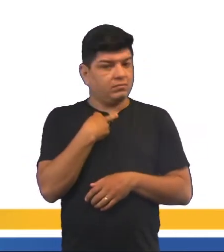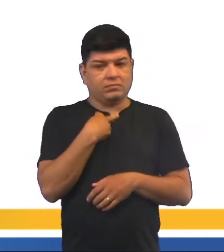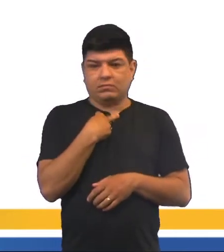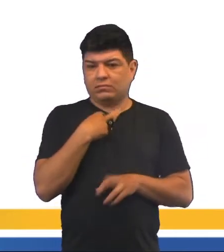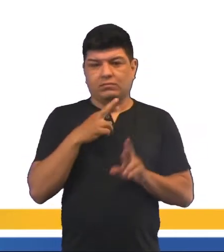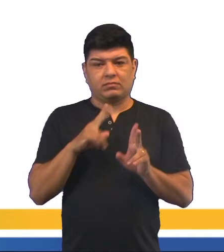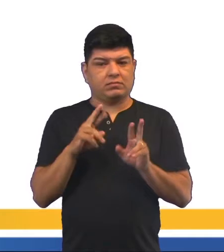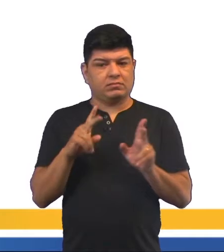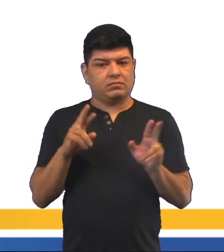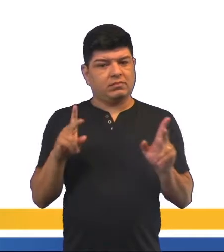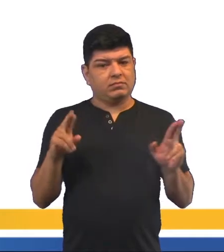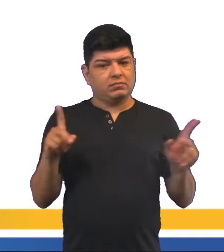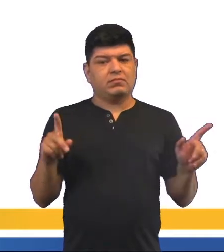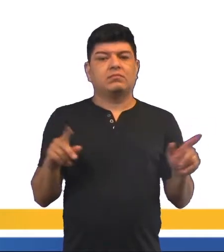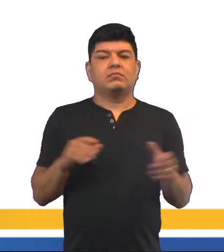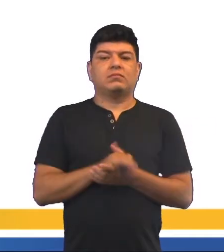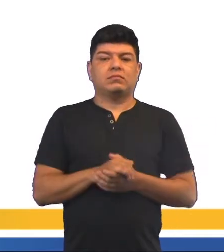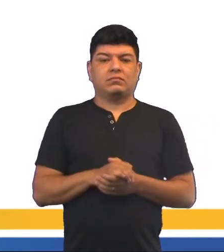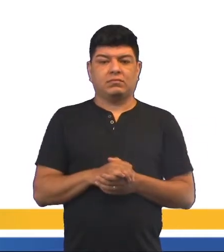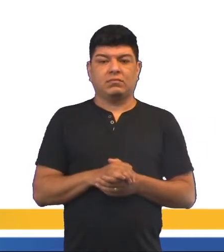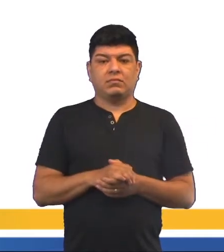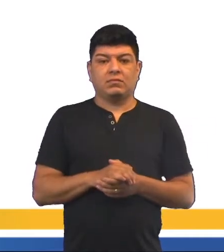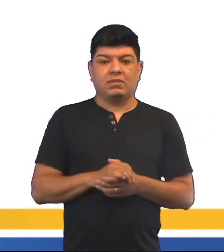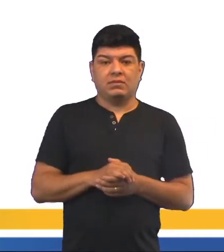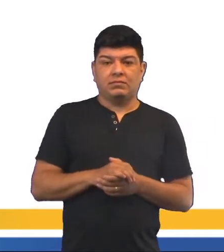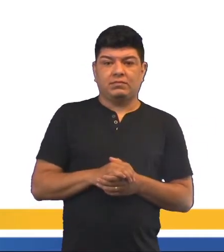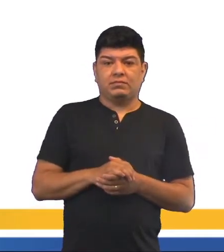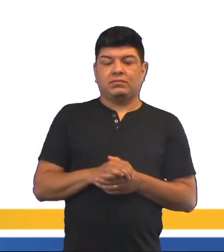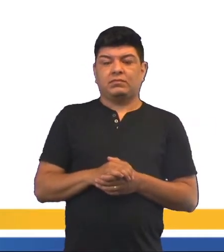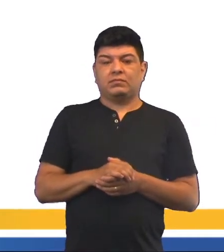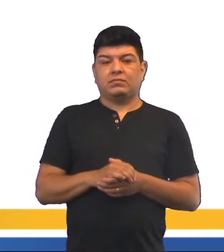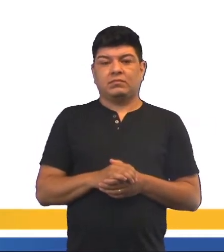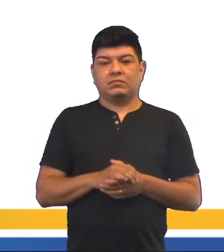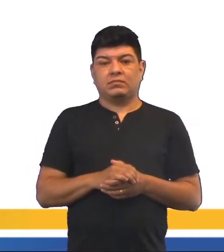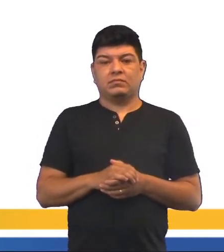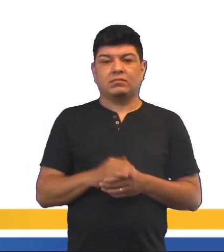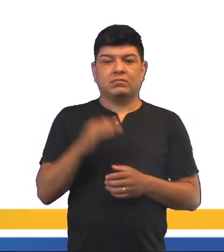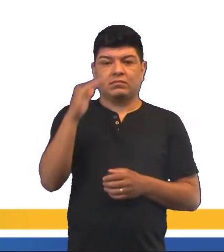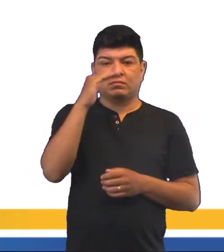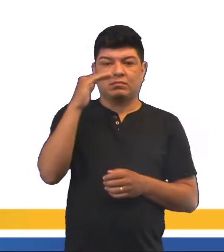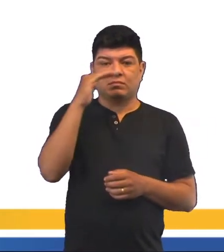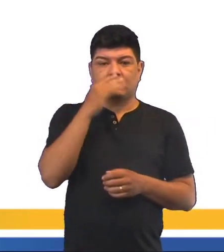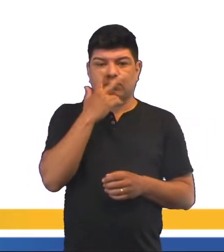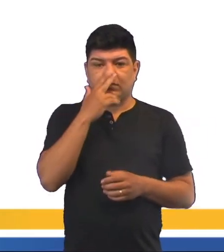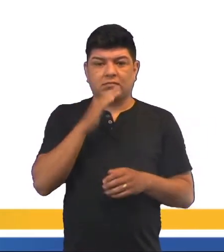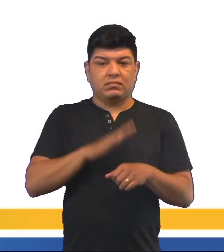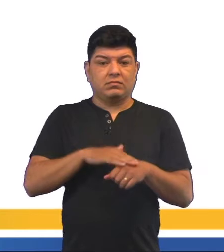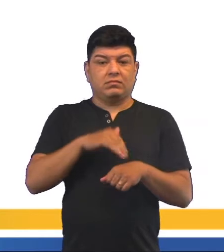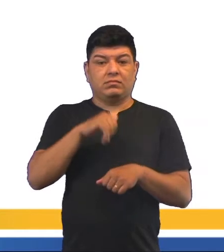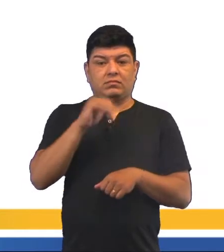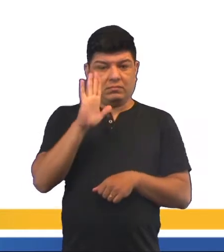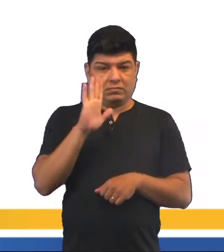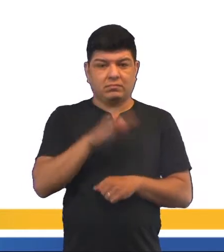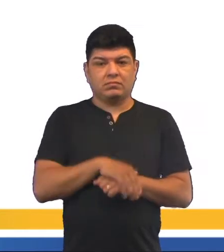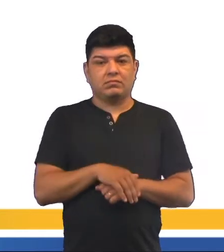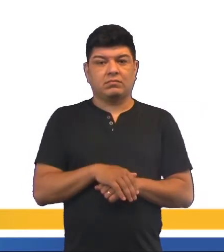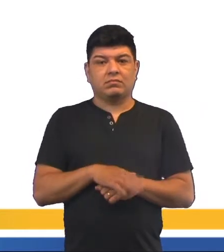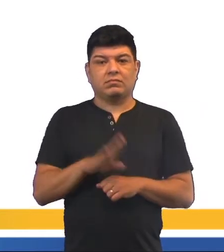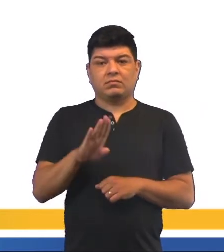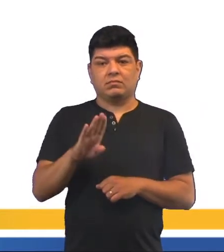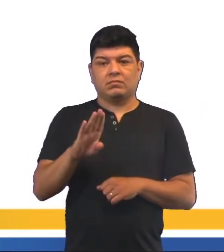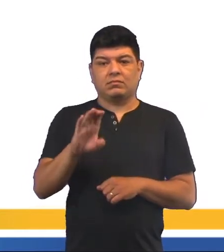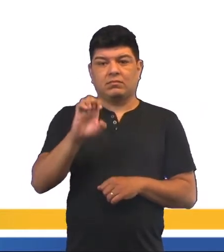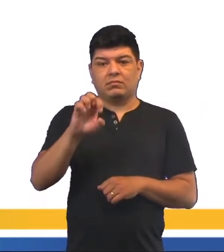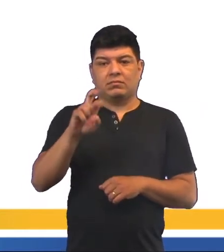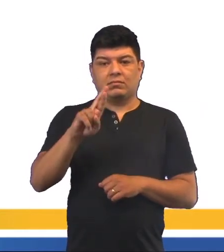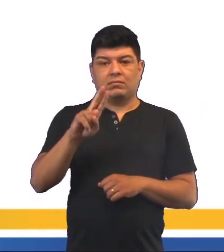está diferente, né, o formato. Está assim, lá em cima, bem mais comprido. Já de